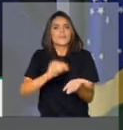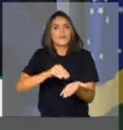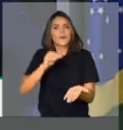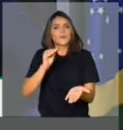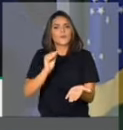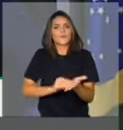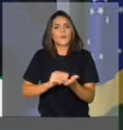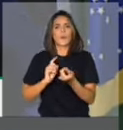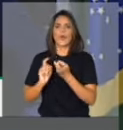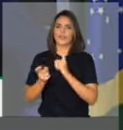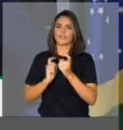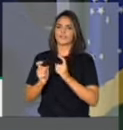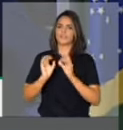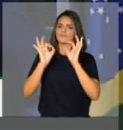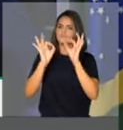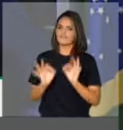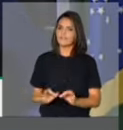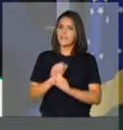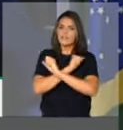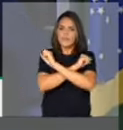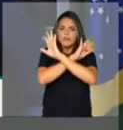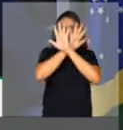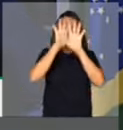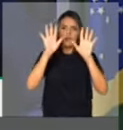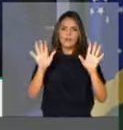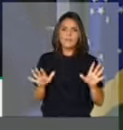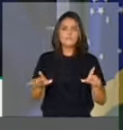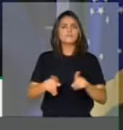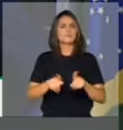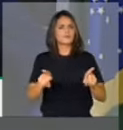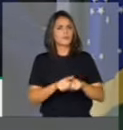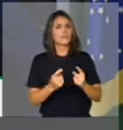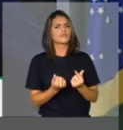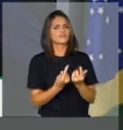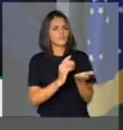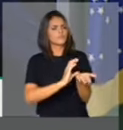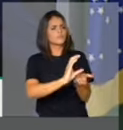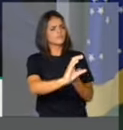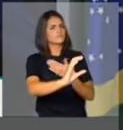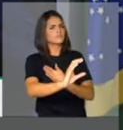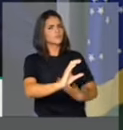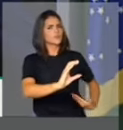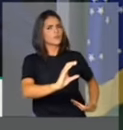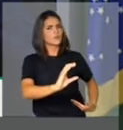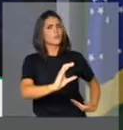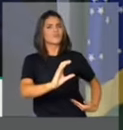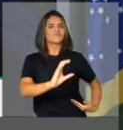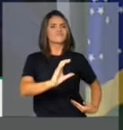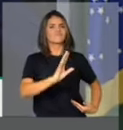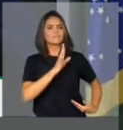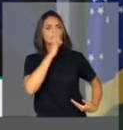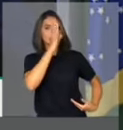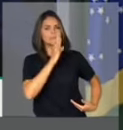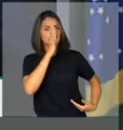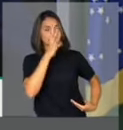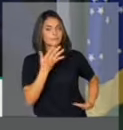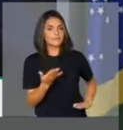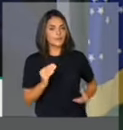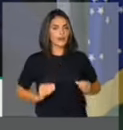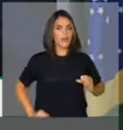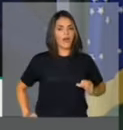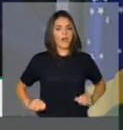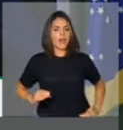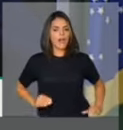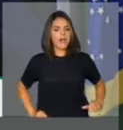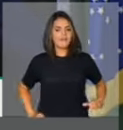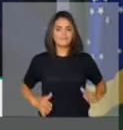dessas instituições, não sendo transparentes e fazendo com recurso público o que bem entendiam. É muito importante